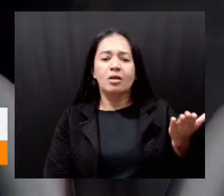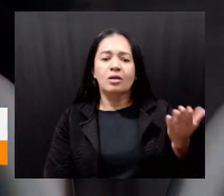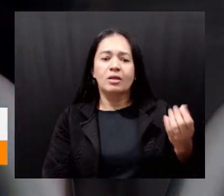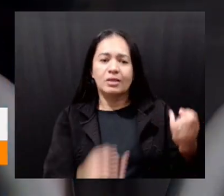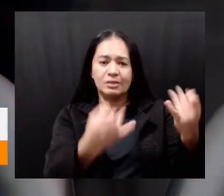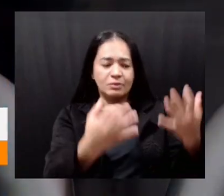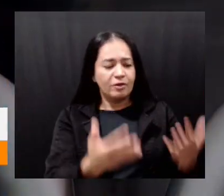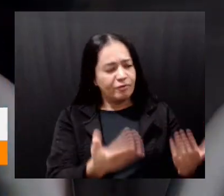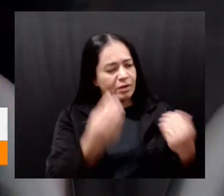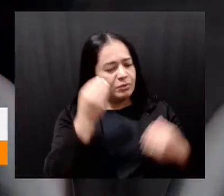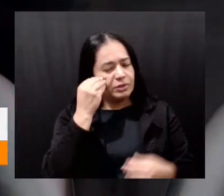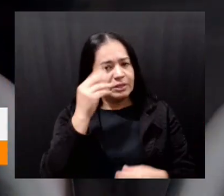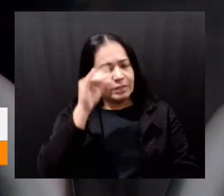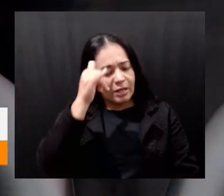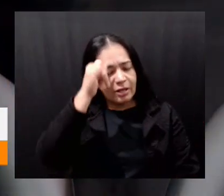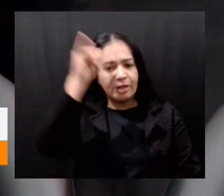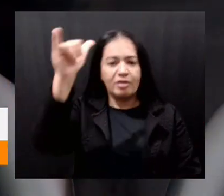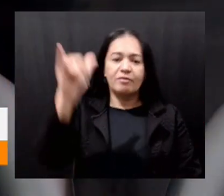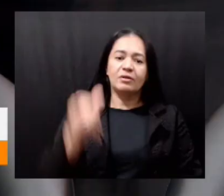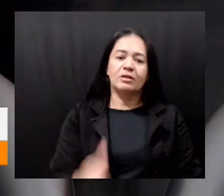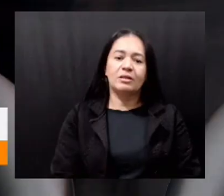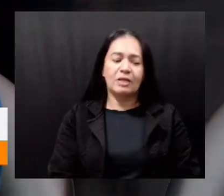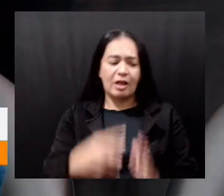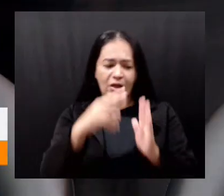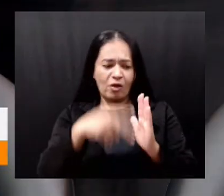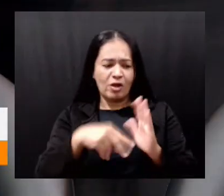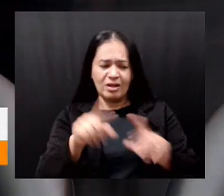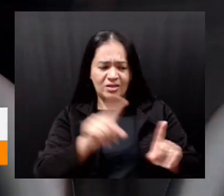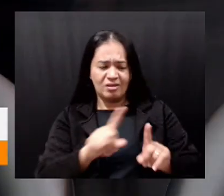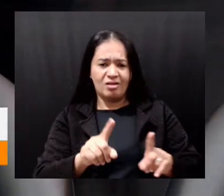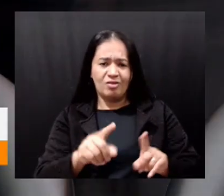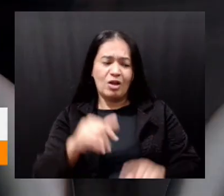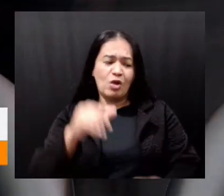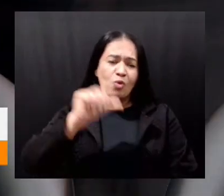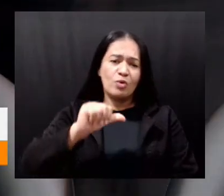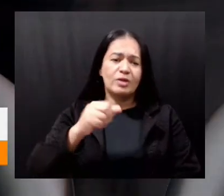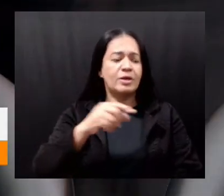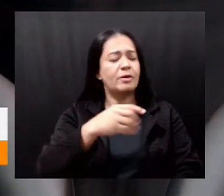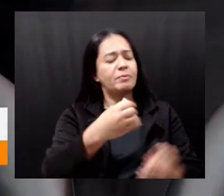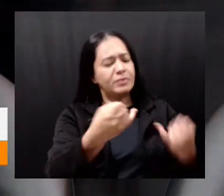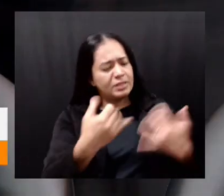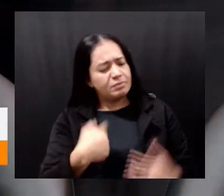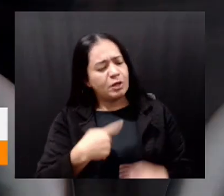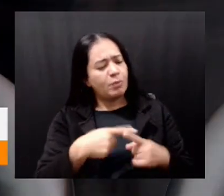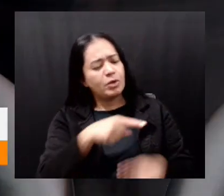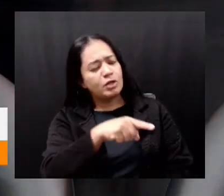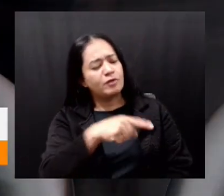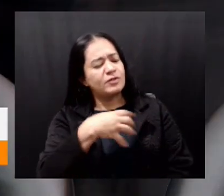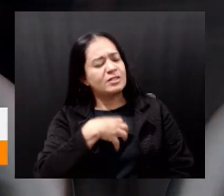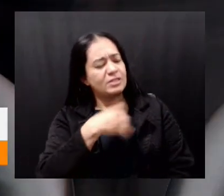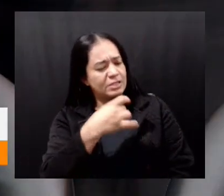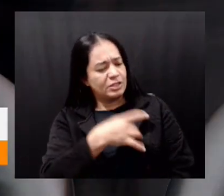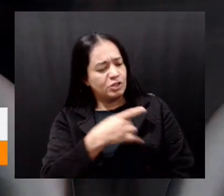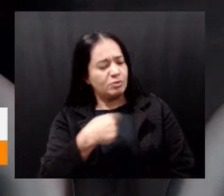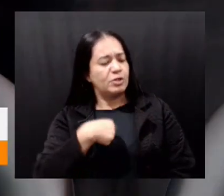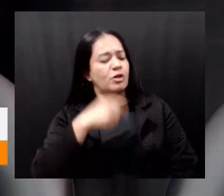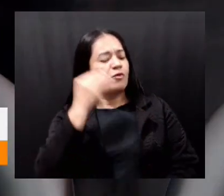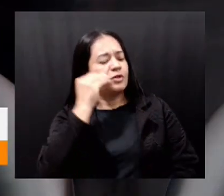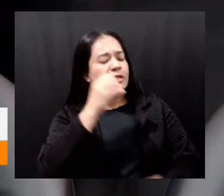mais isso, não foi legal, fala para mim por que você está com medo, eu vou tentar te explicar o que